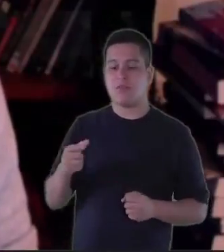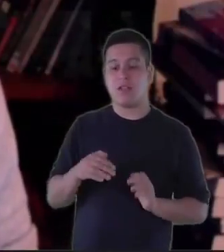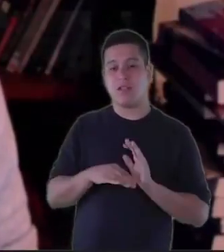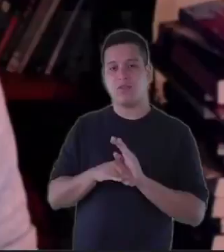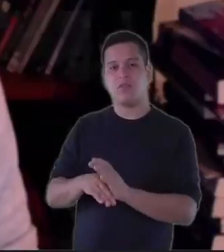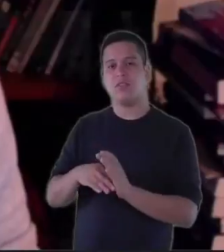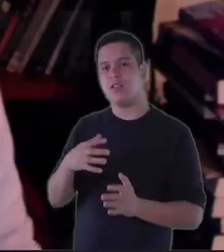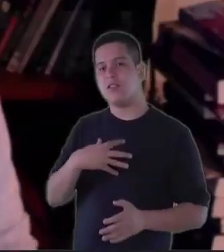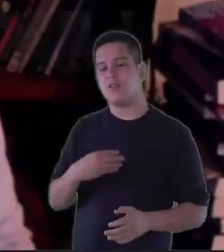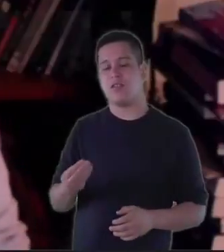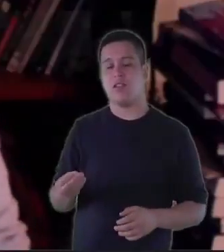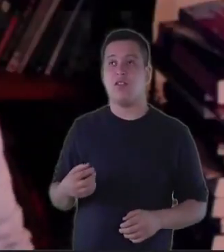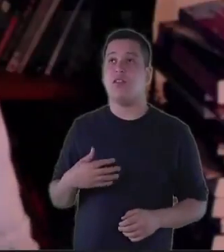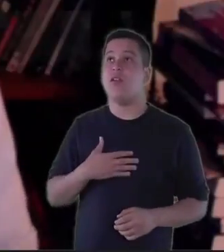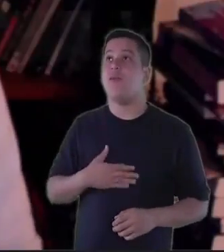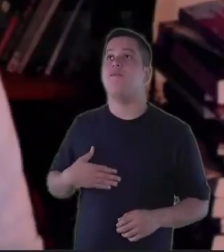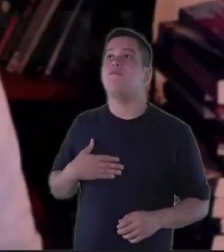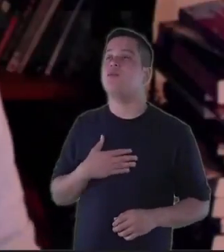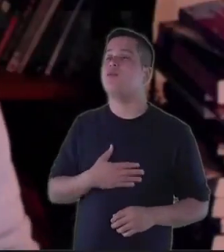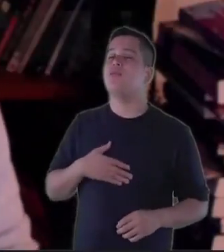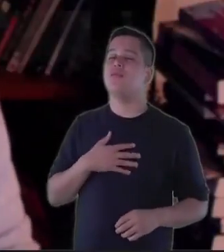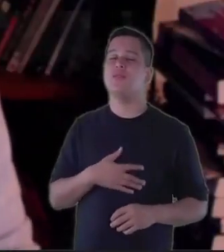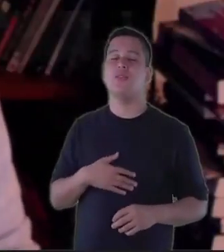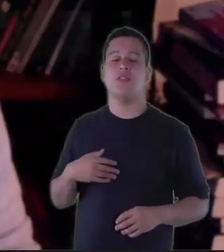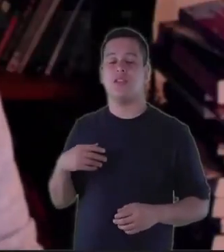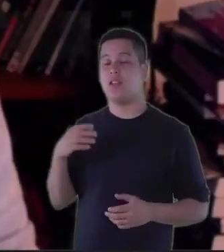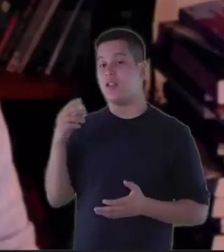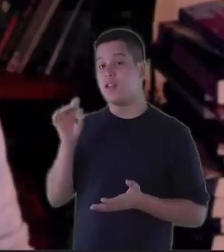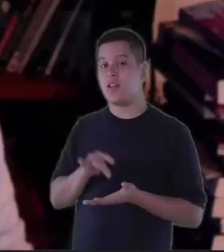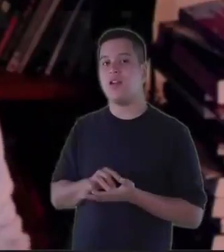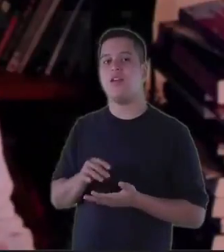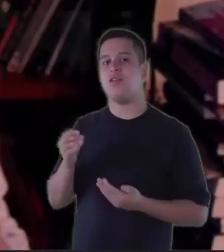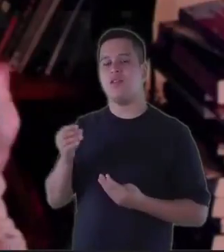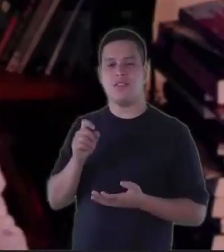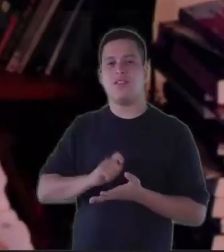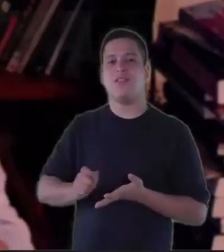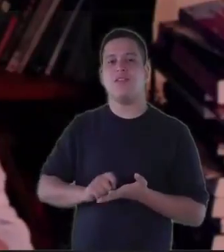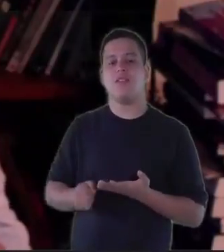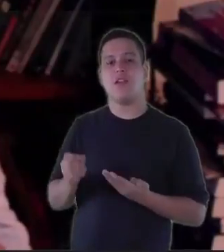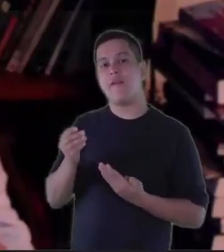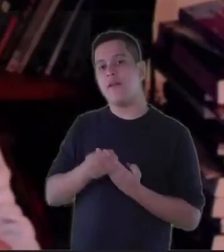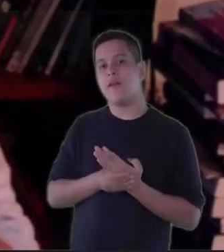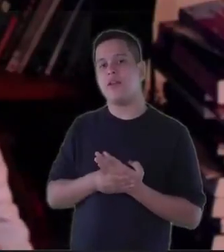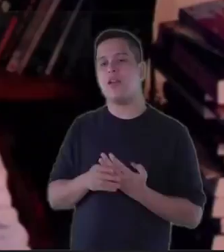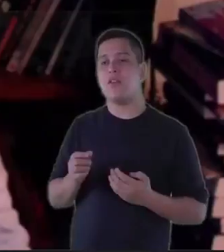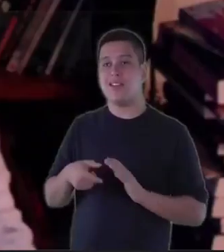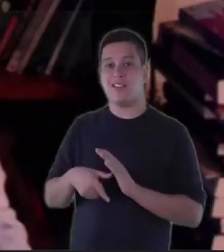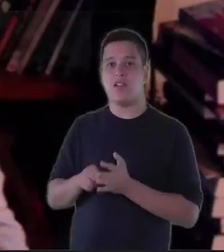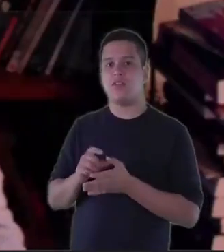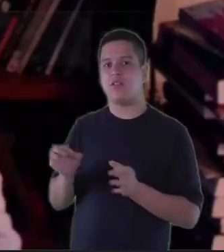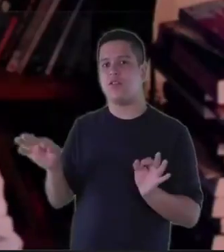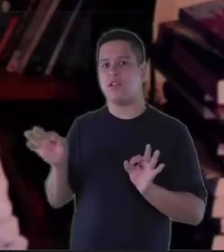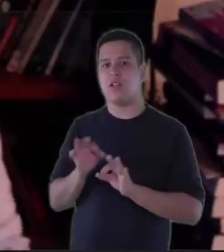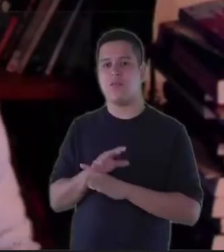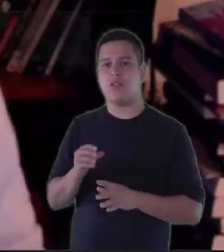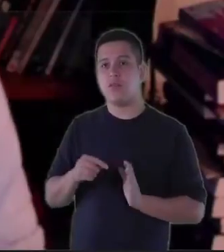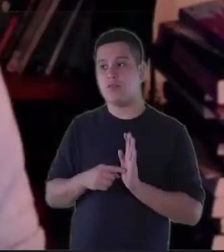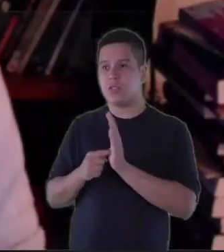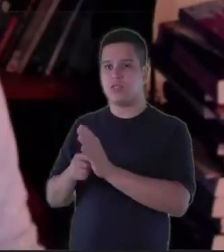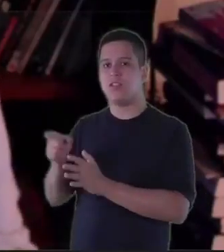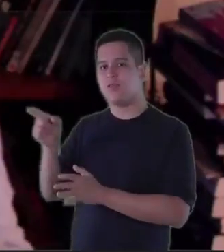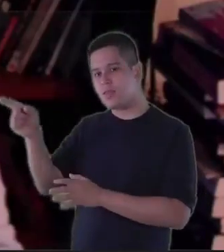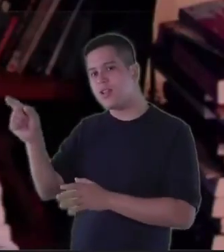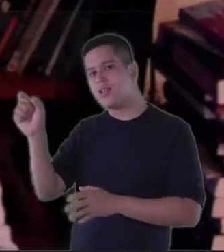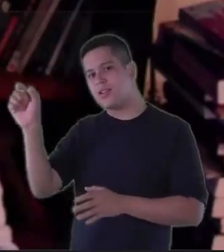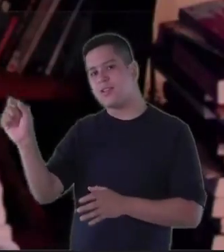de ter escrito o livro. Eu mostrei para o Vitor logo que o livro ficou pronto, antes de mandar para a editora, e ele ficou muito emocionado, chorou.